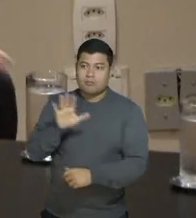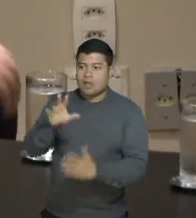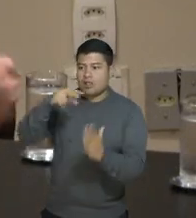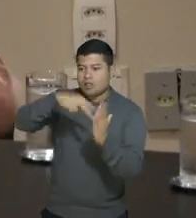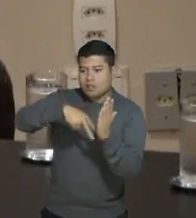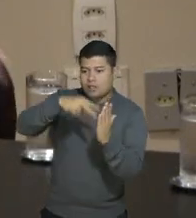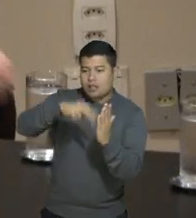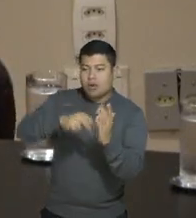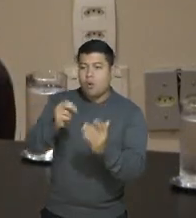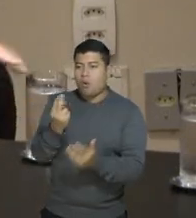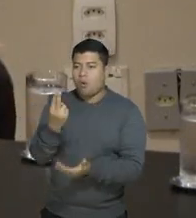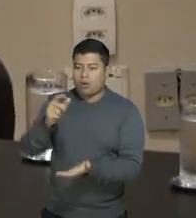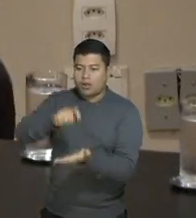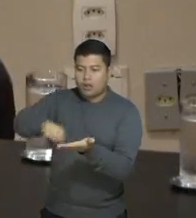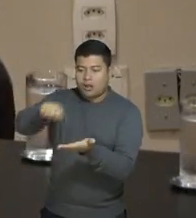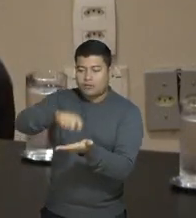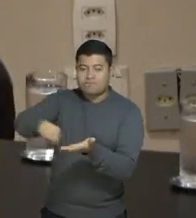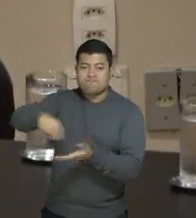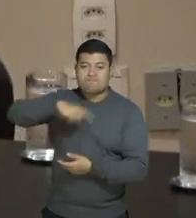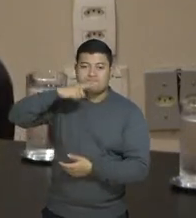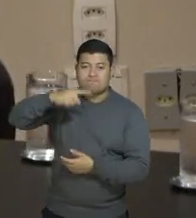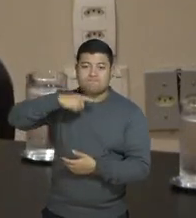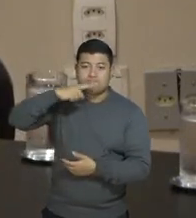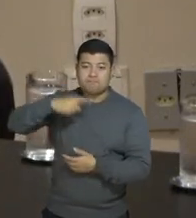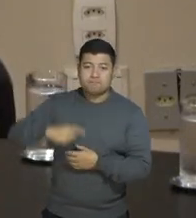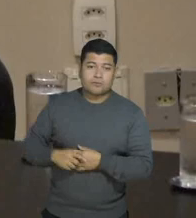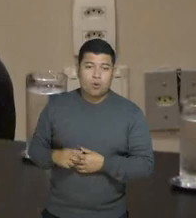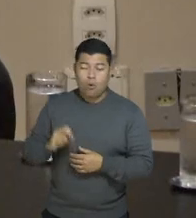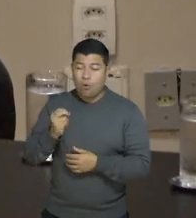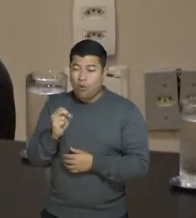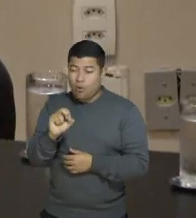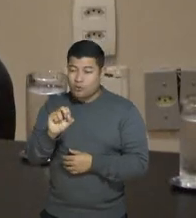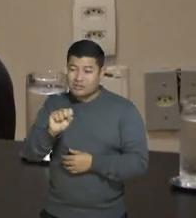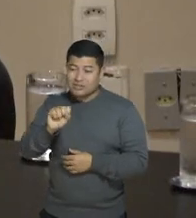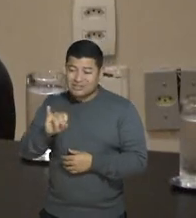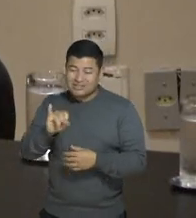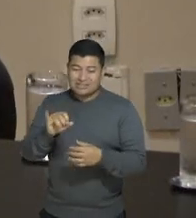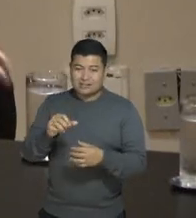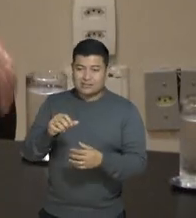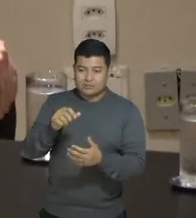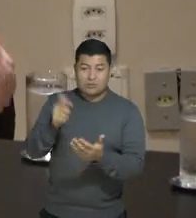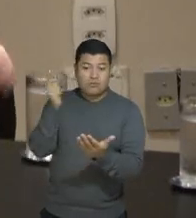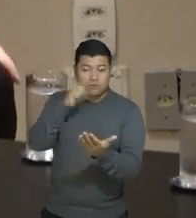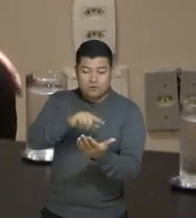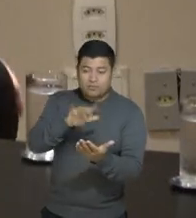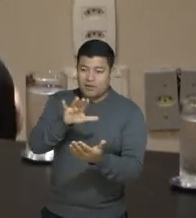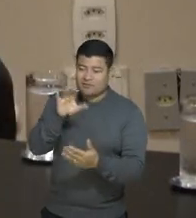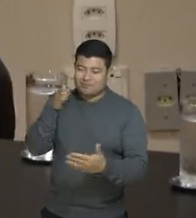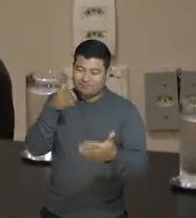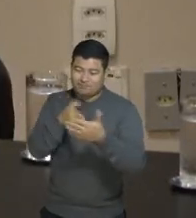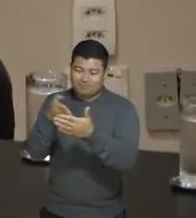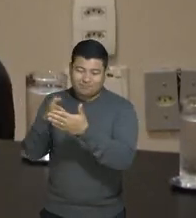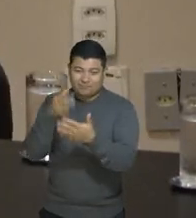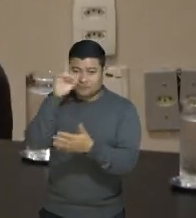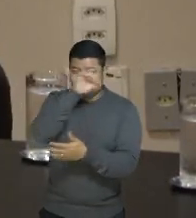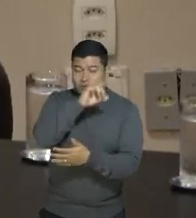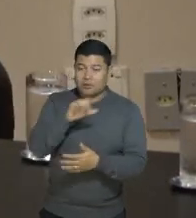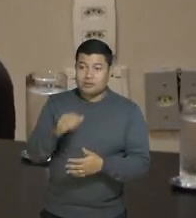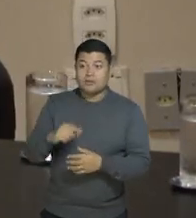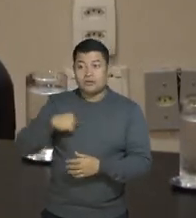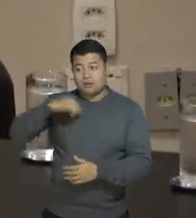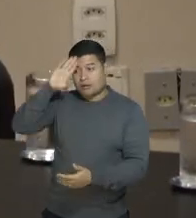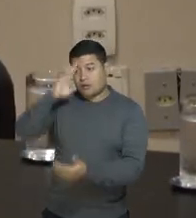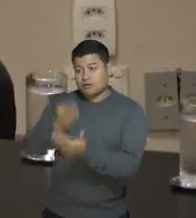escrevendo, com muita dificuldade. Então, eu acredito que, juntamente com o Ministério Público, a